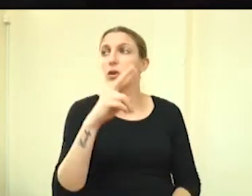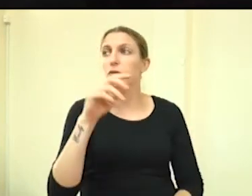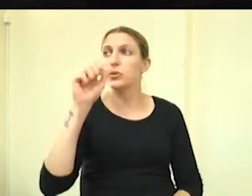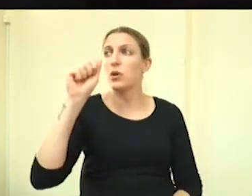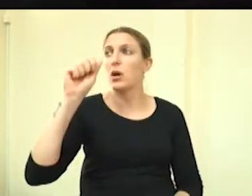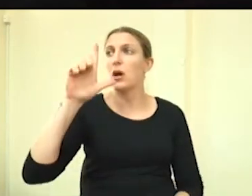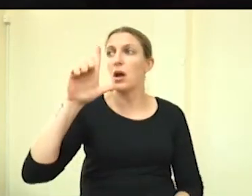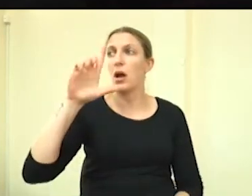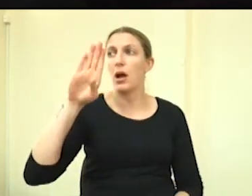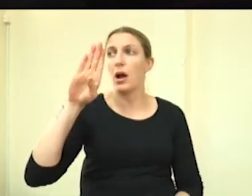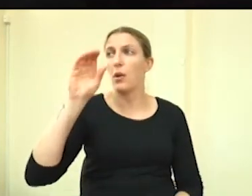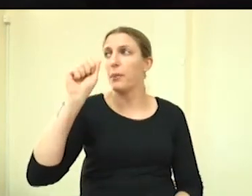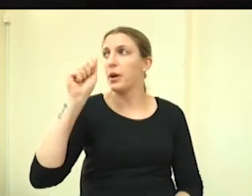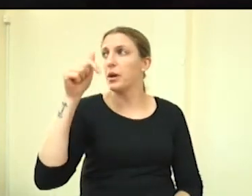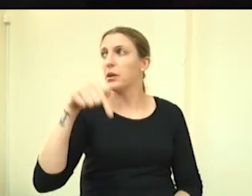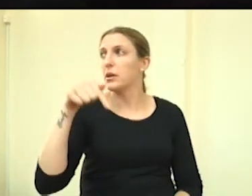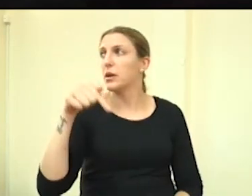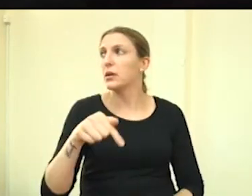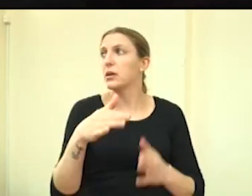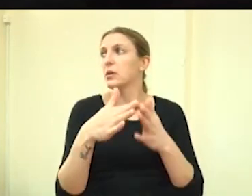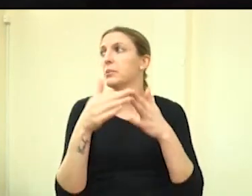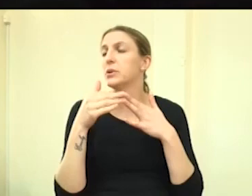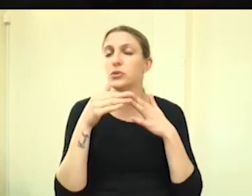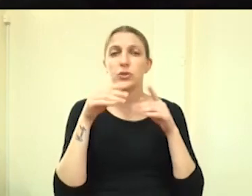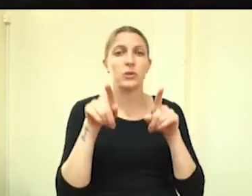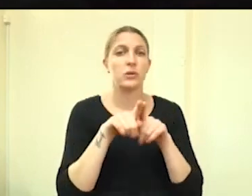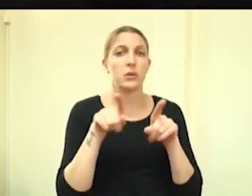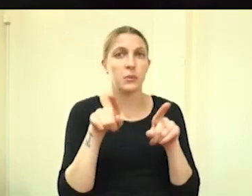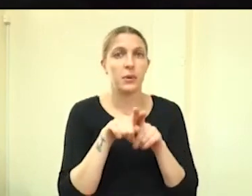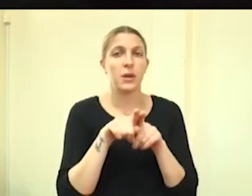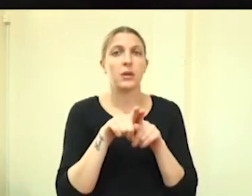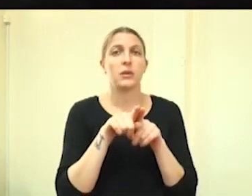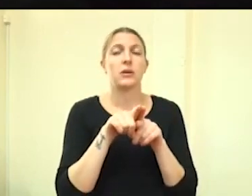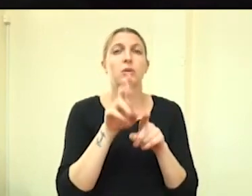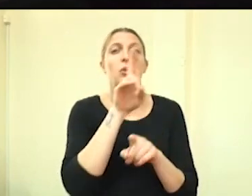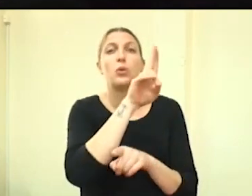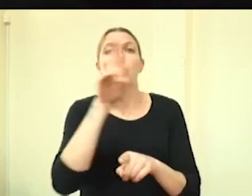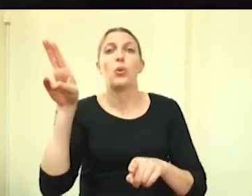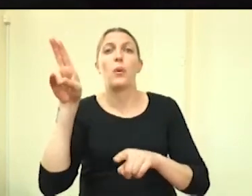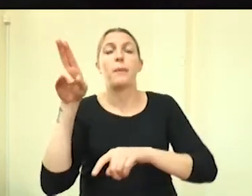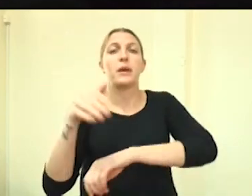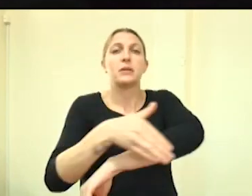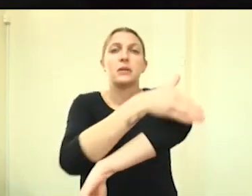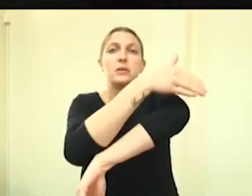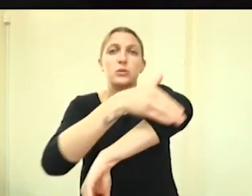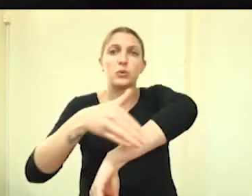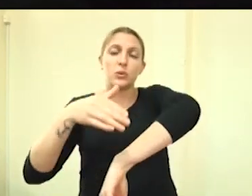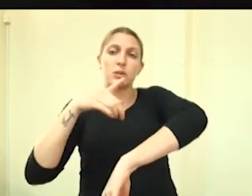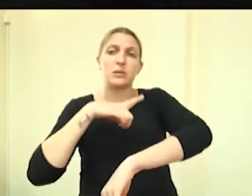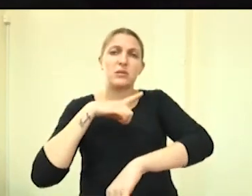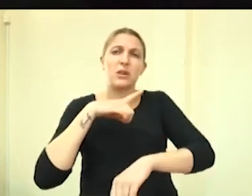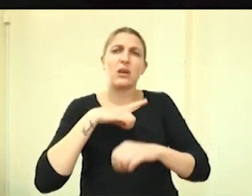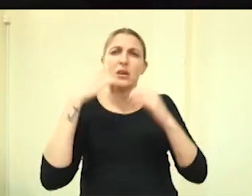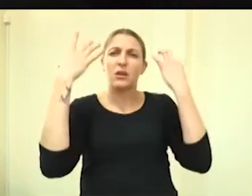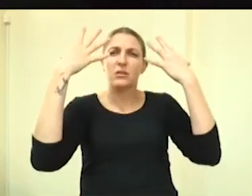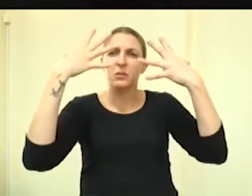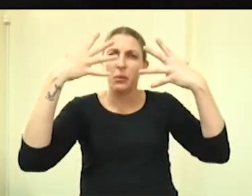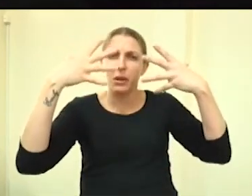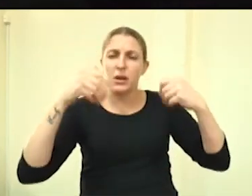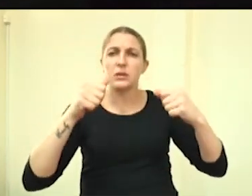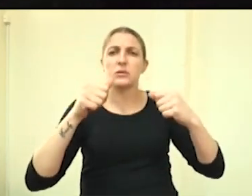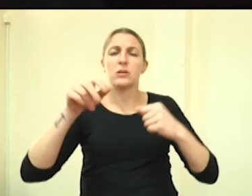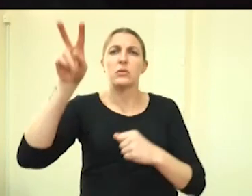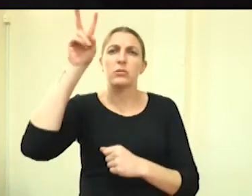Cultural, eles pediram também para que nesse nova nomenclatura das ruas, nas placas, apareça a descrição, principalmente dos